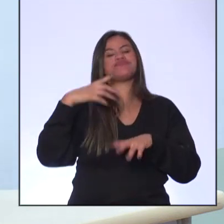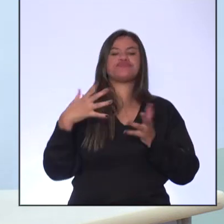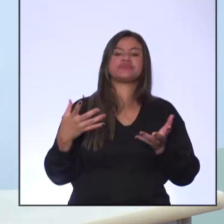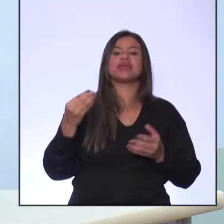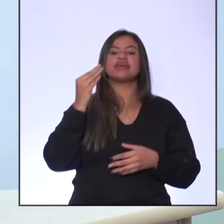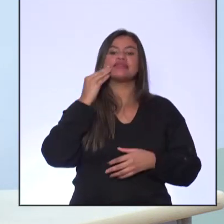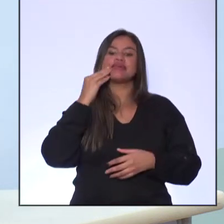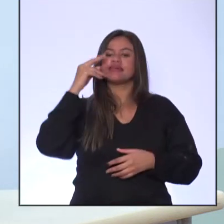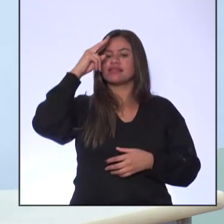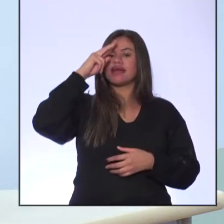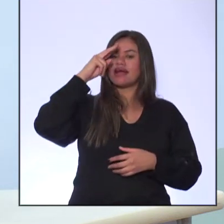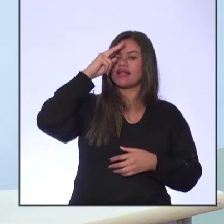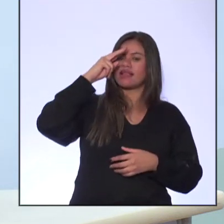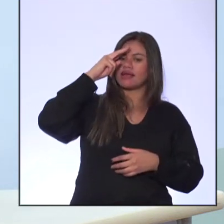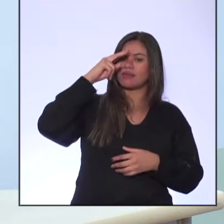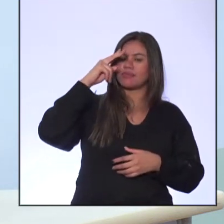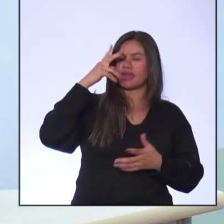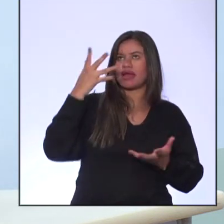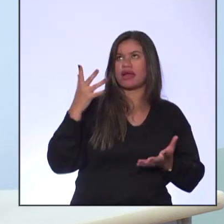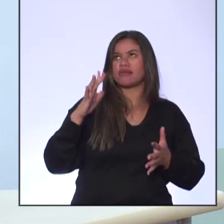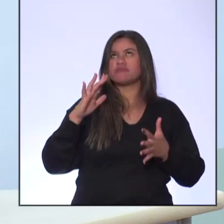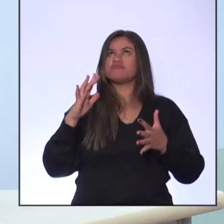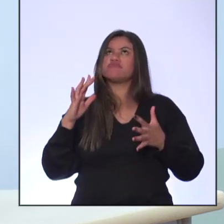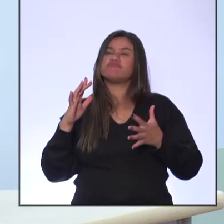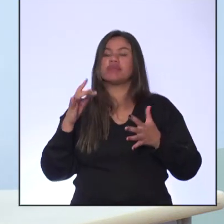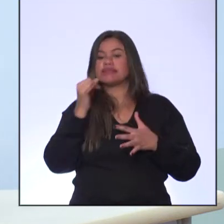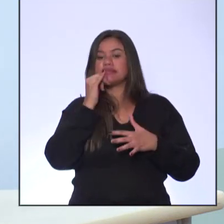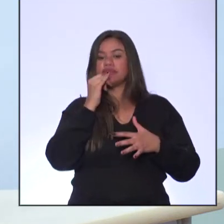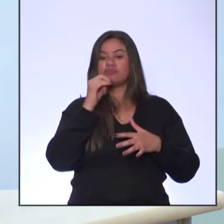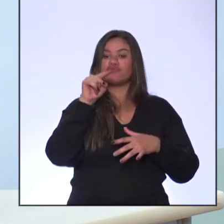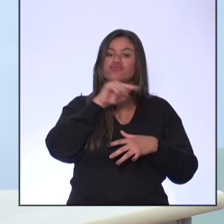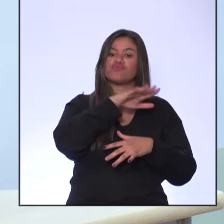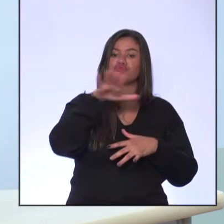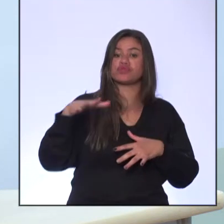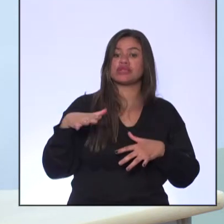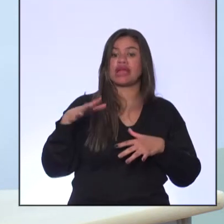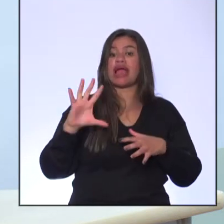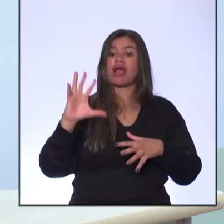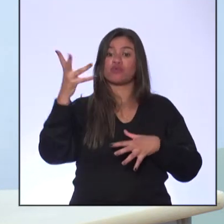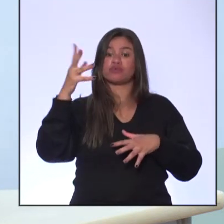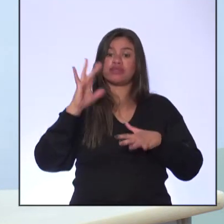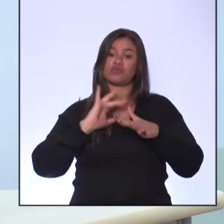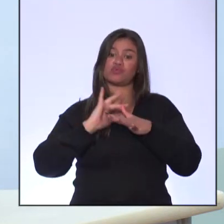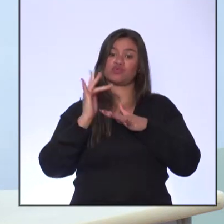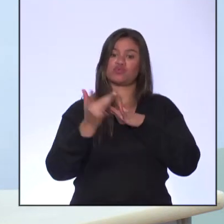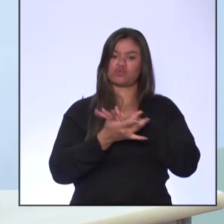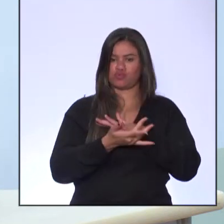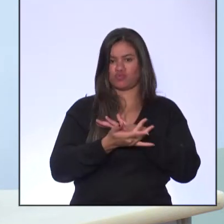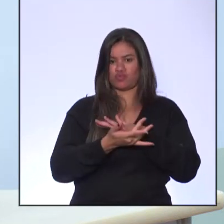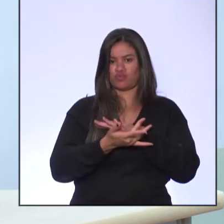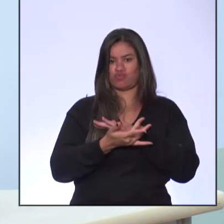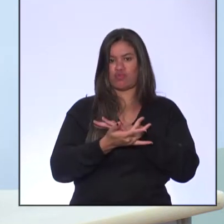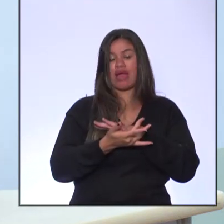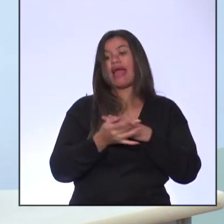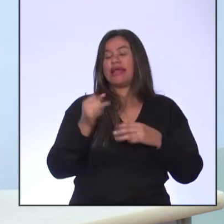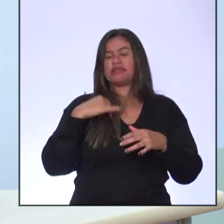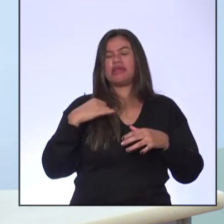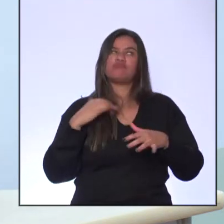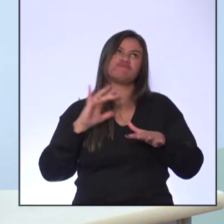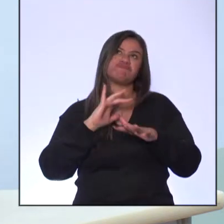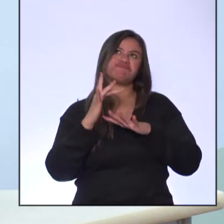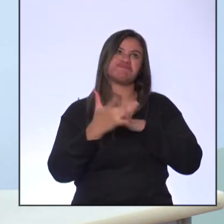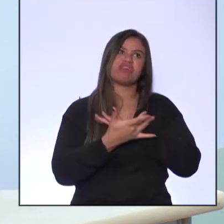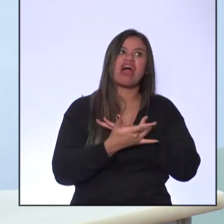que vocês vivenciaram nas redes sociais e que foi uma situação geradora de conflito. Pode ser